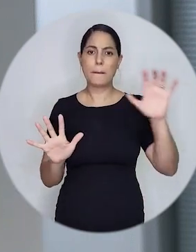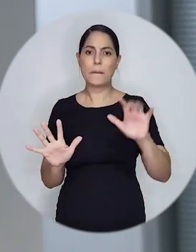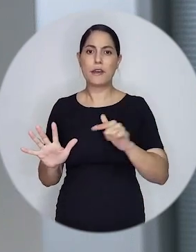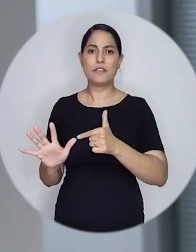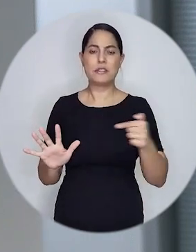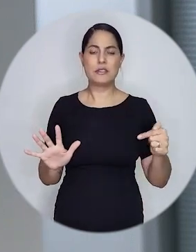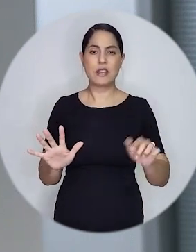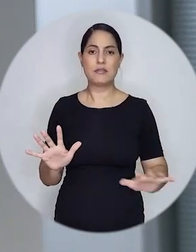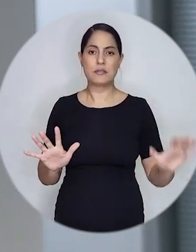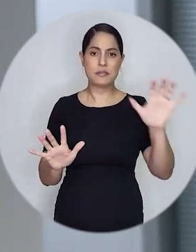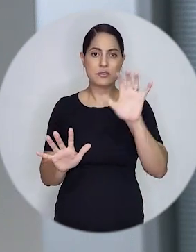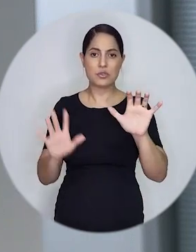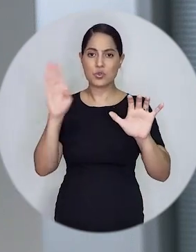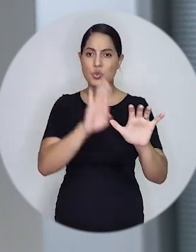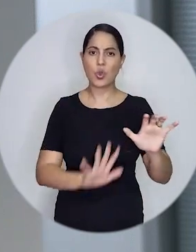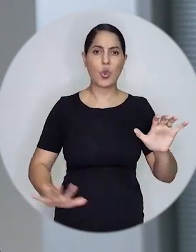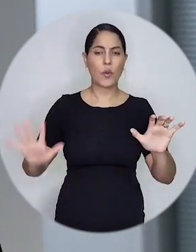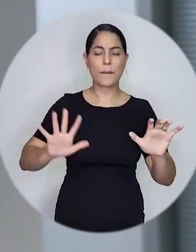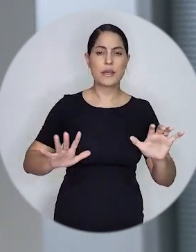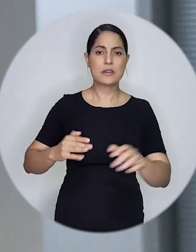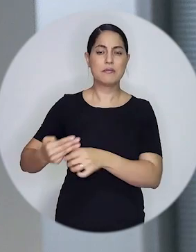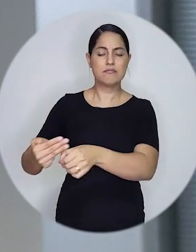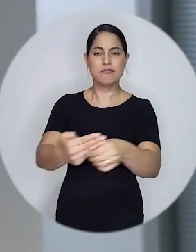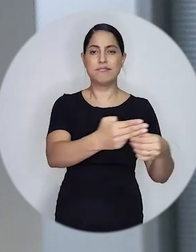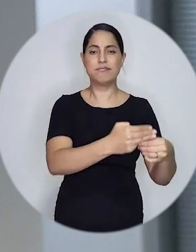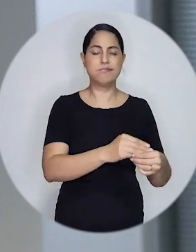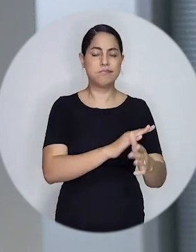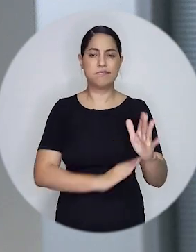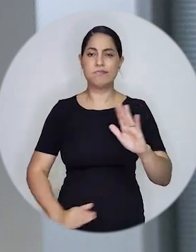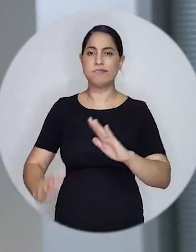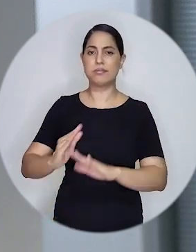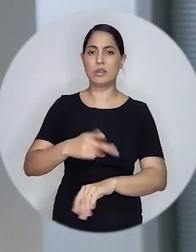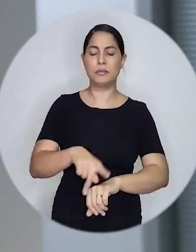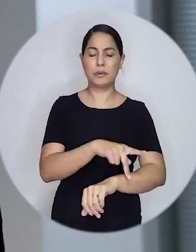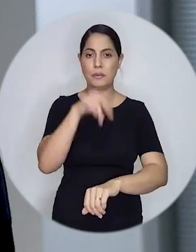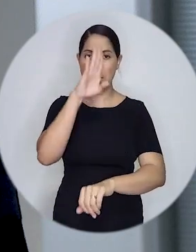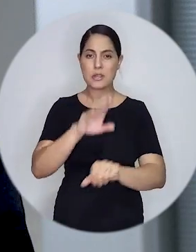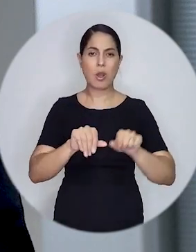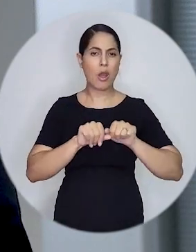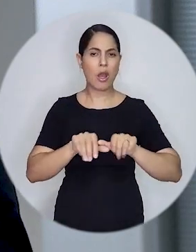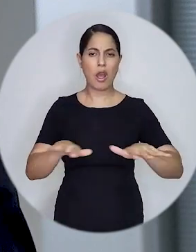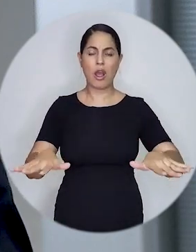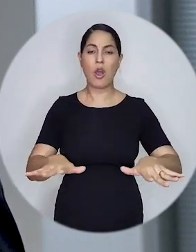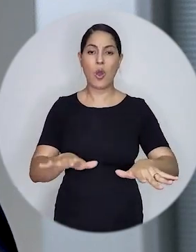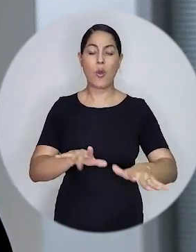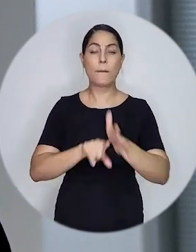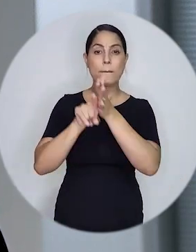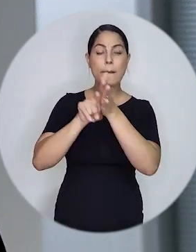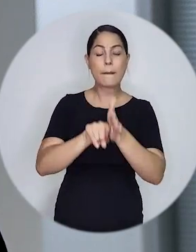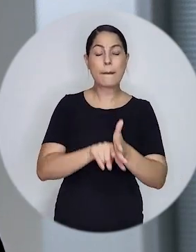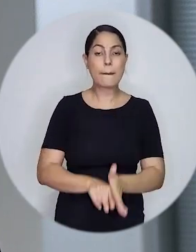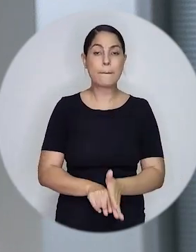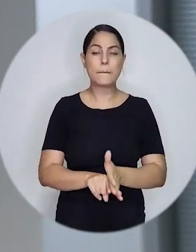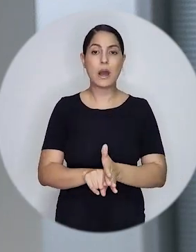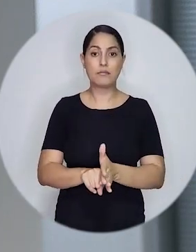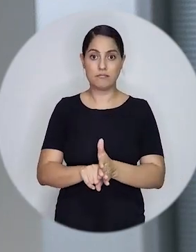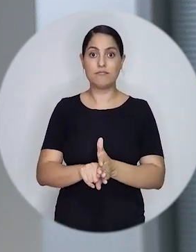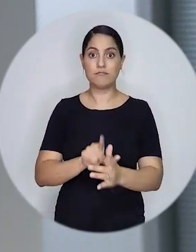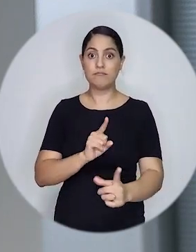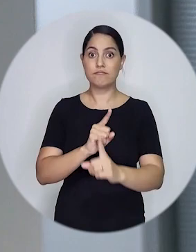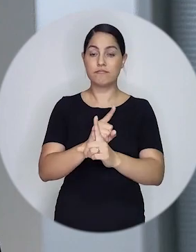OAB Nacional, mas todas as 27 seccionais e as milhares de subseções que estão espalhadas pelo país, buscarão, através dessa